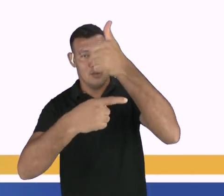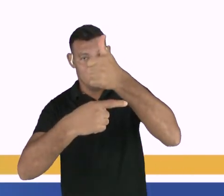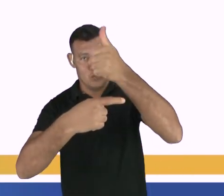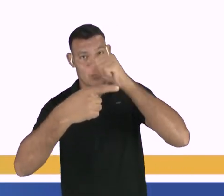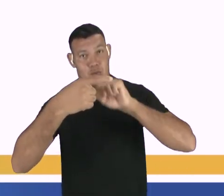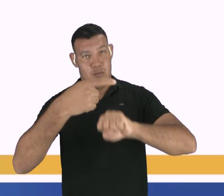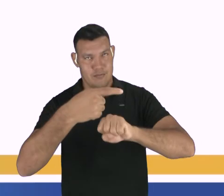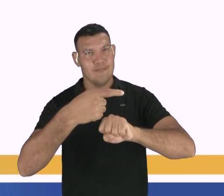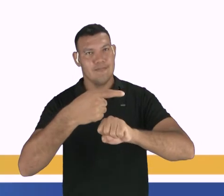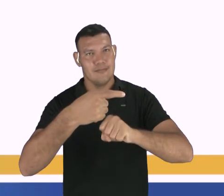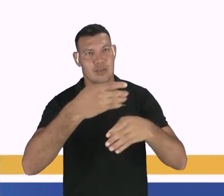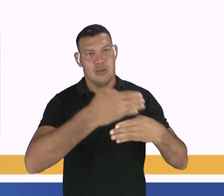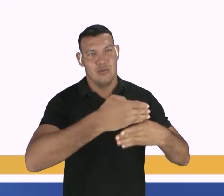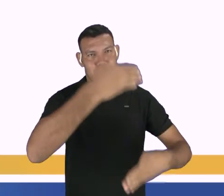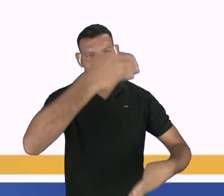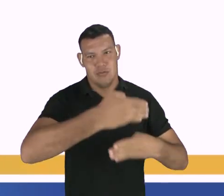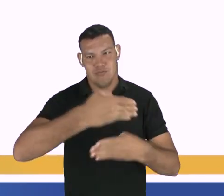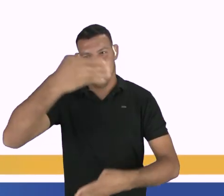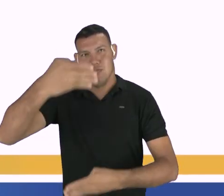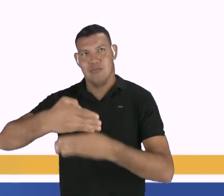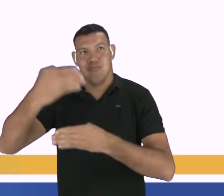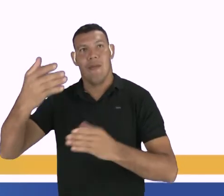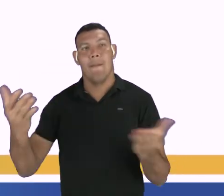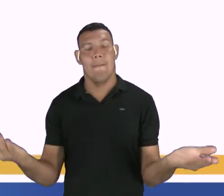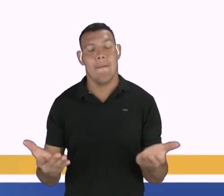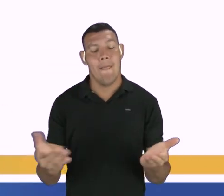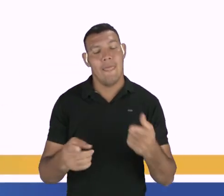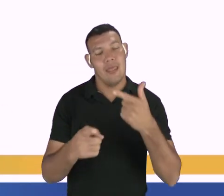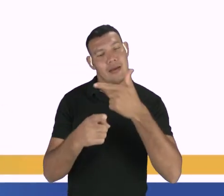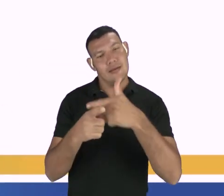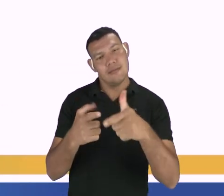Ok? Situação problema 4.